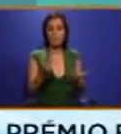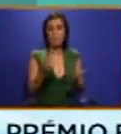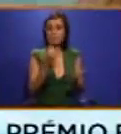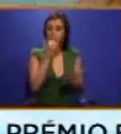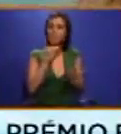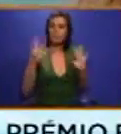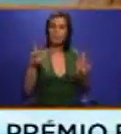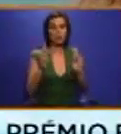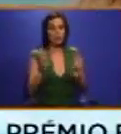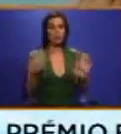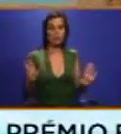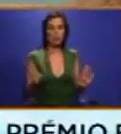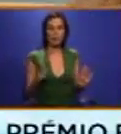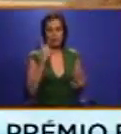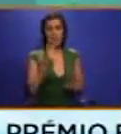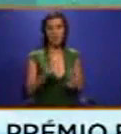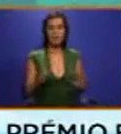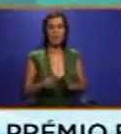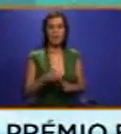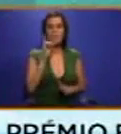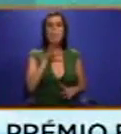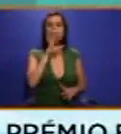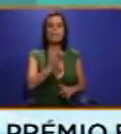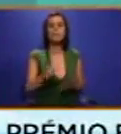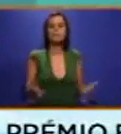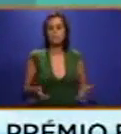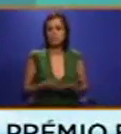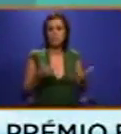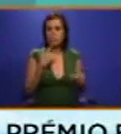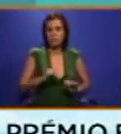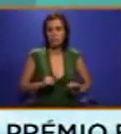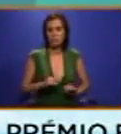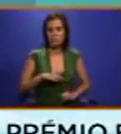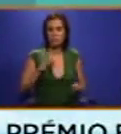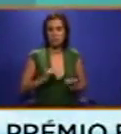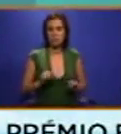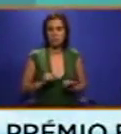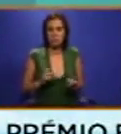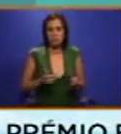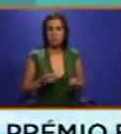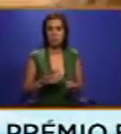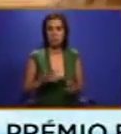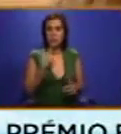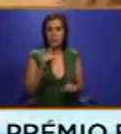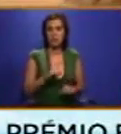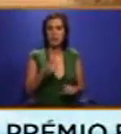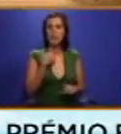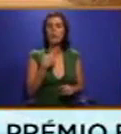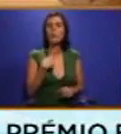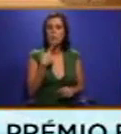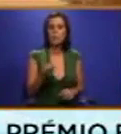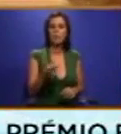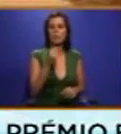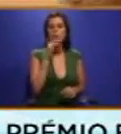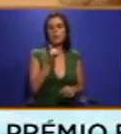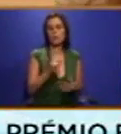ela esteja a a vê-la e a sua filha nada não reagiu a nada não não eu perguntei ela ela disse que